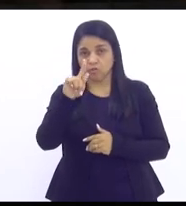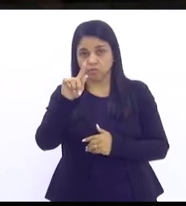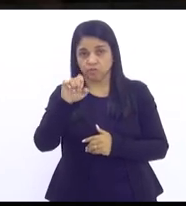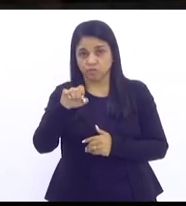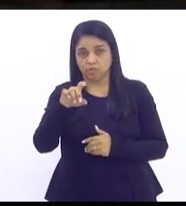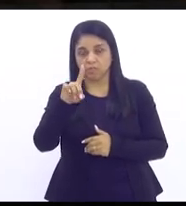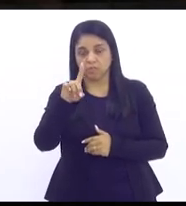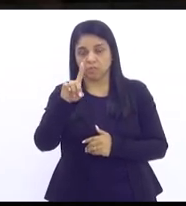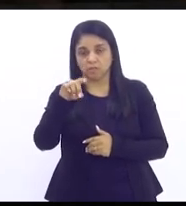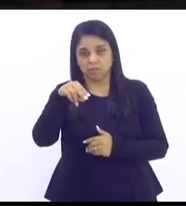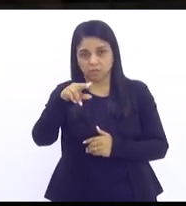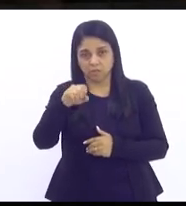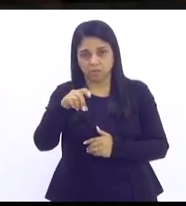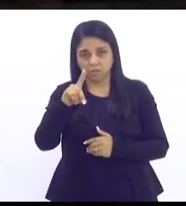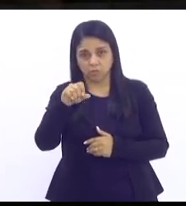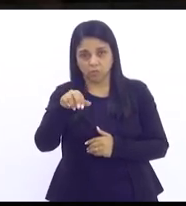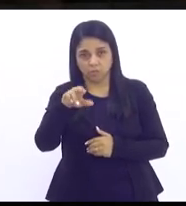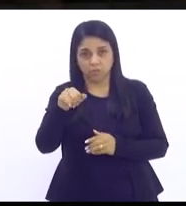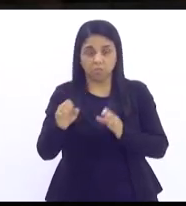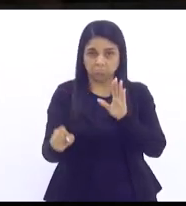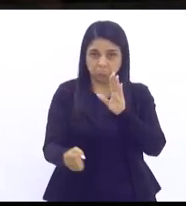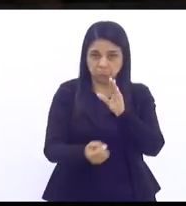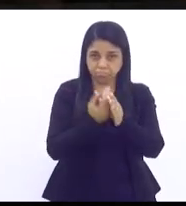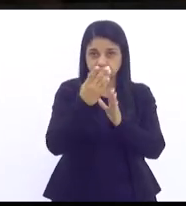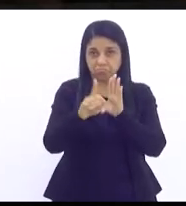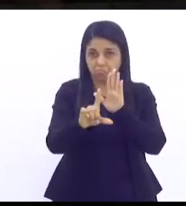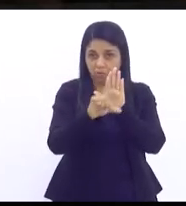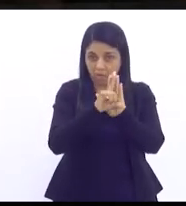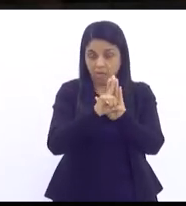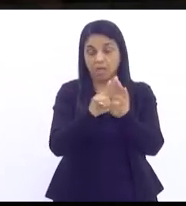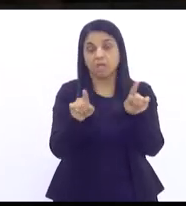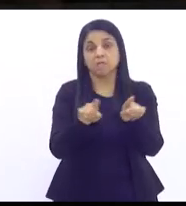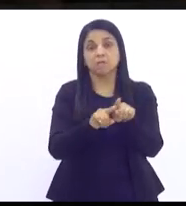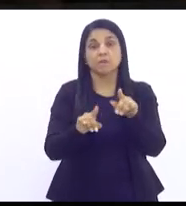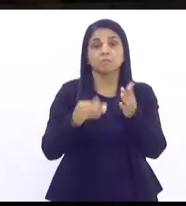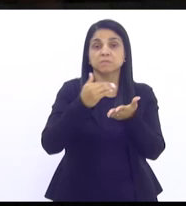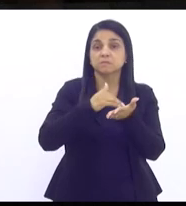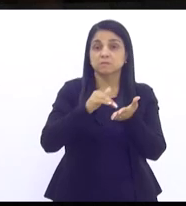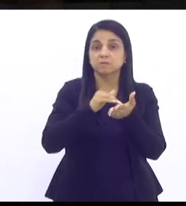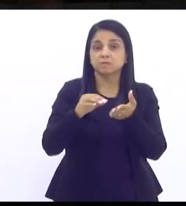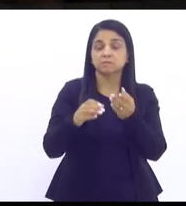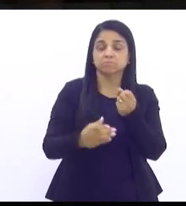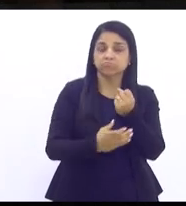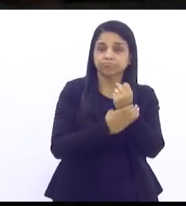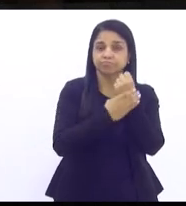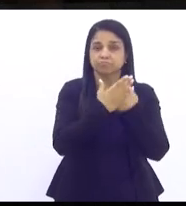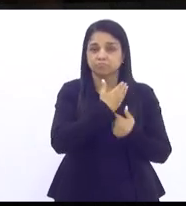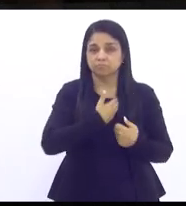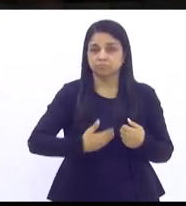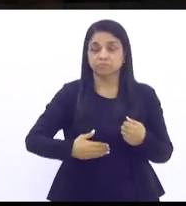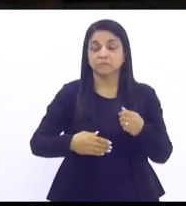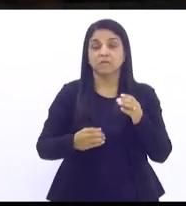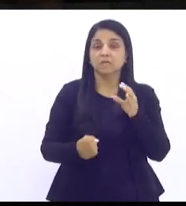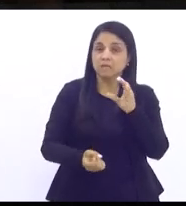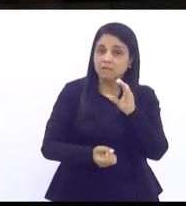criada por lei e uma Secretaria de Segurança criada por